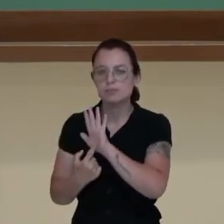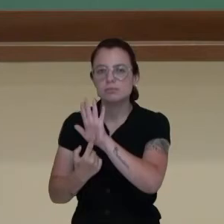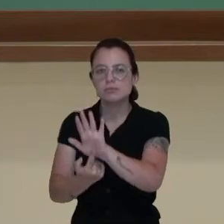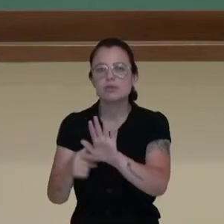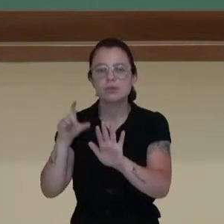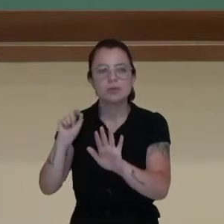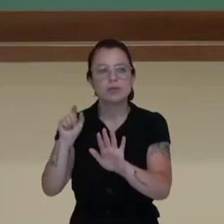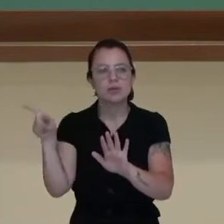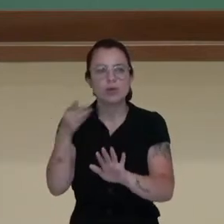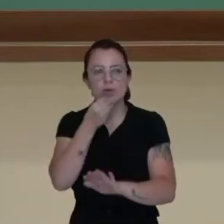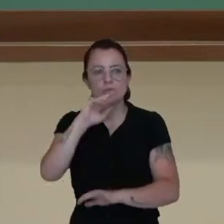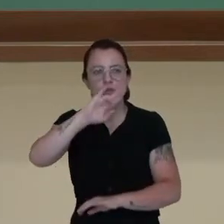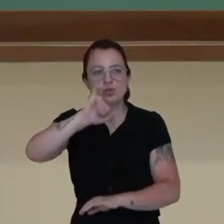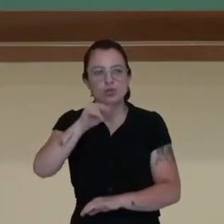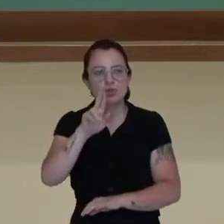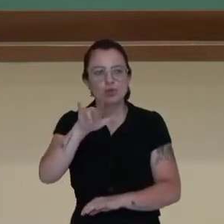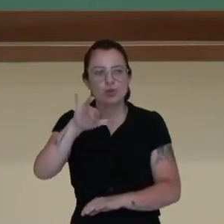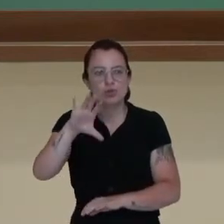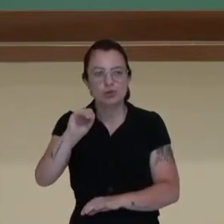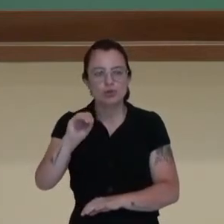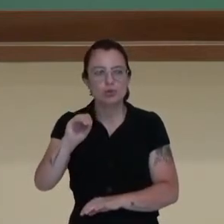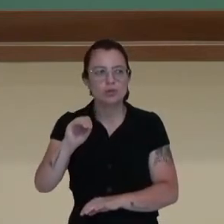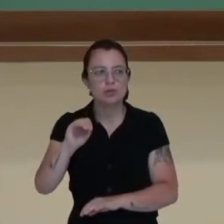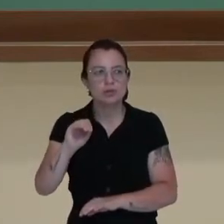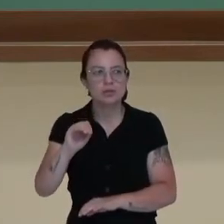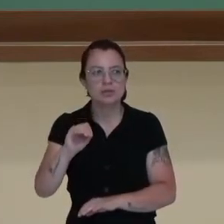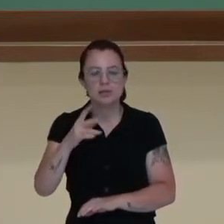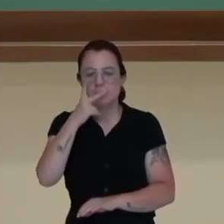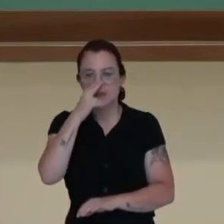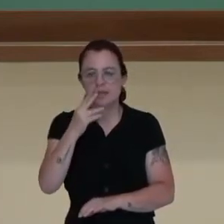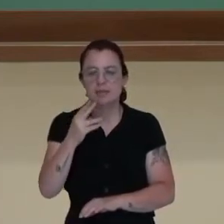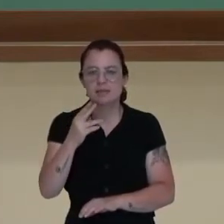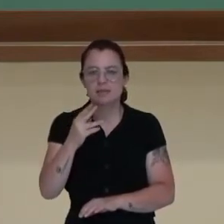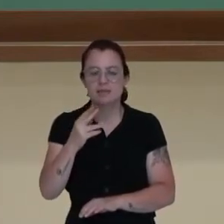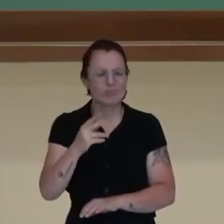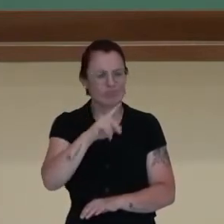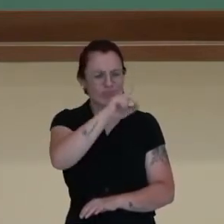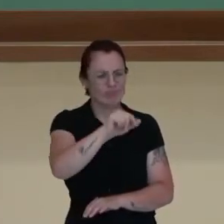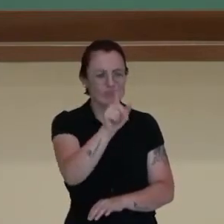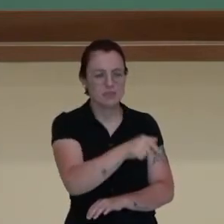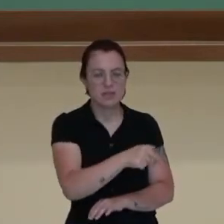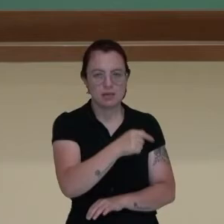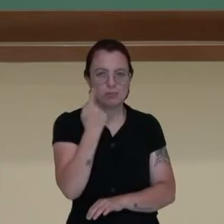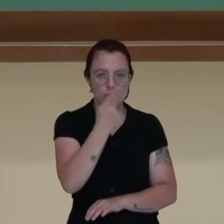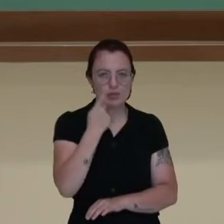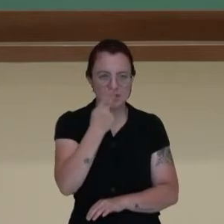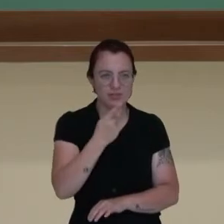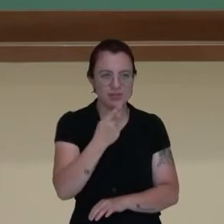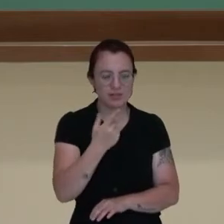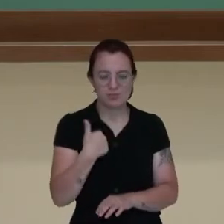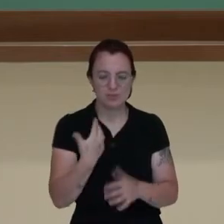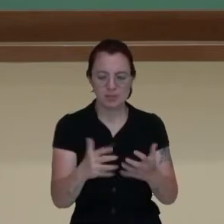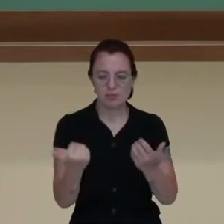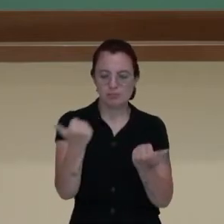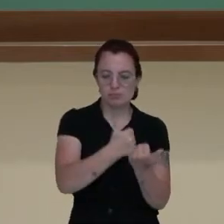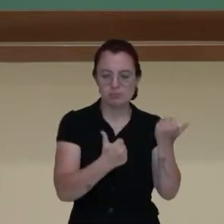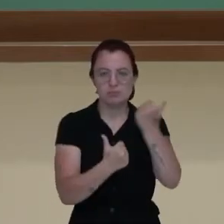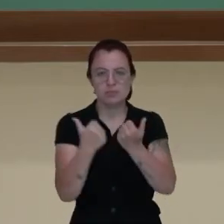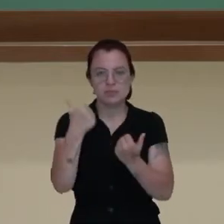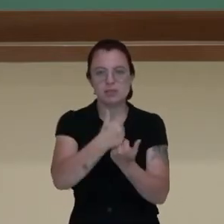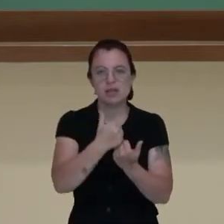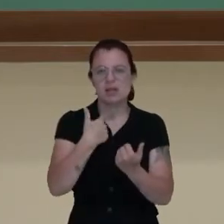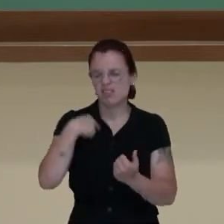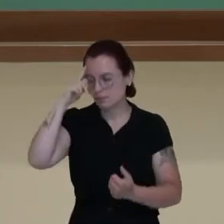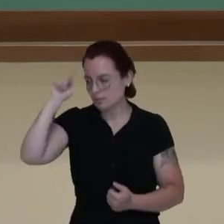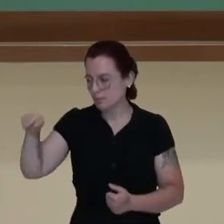à eleição presidencial. Ou seja, ele vai burlar a política do café com leite, de oscilar o poder, e vai indicar um